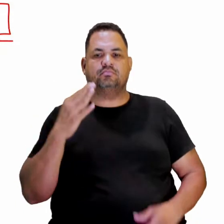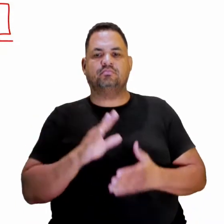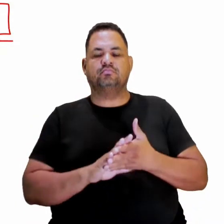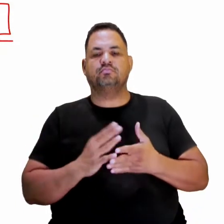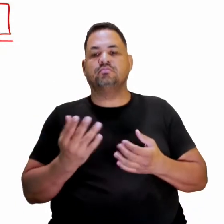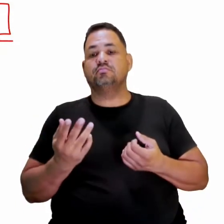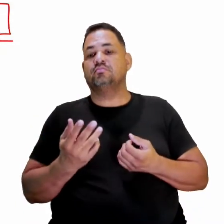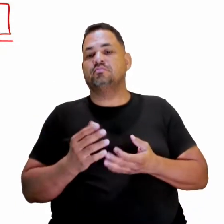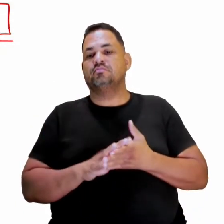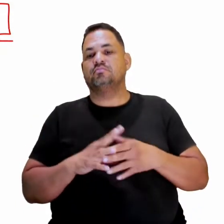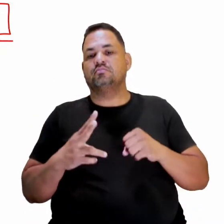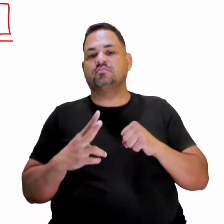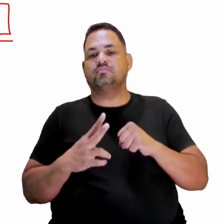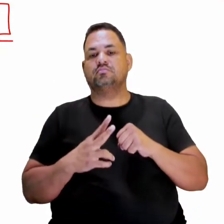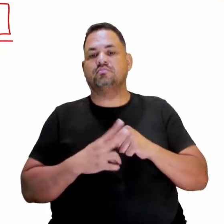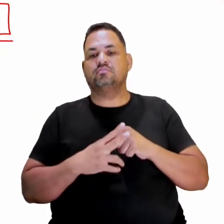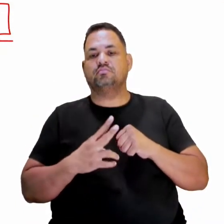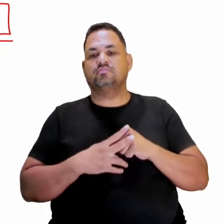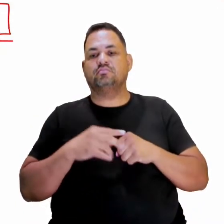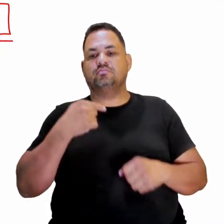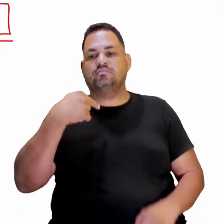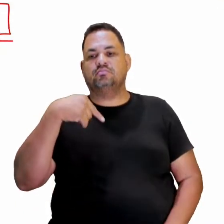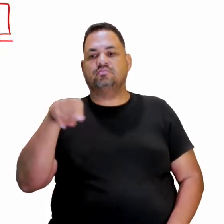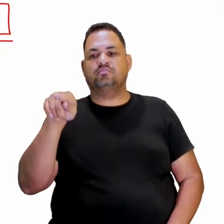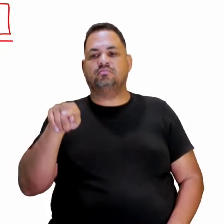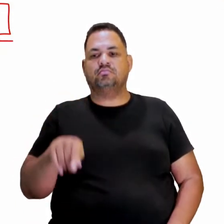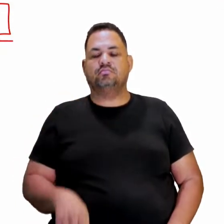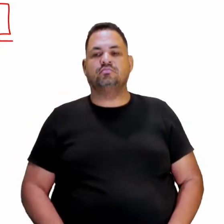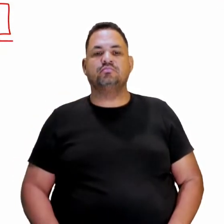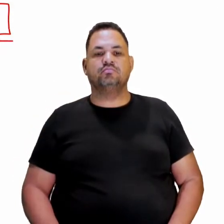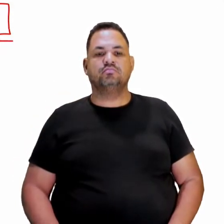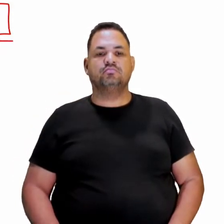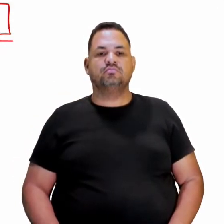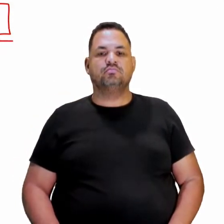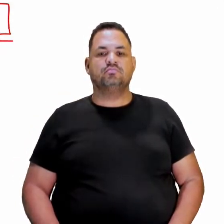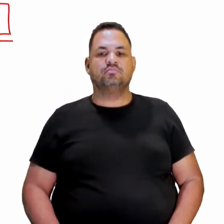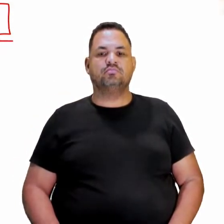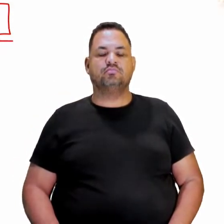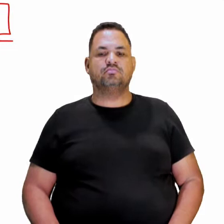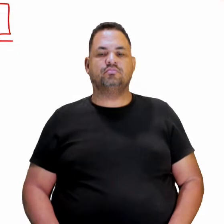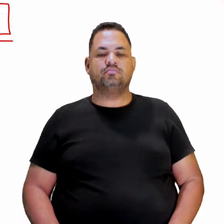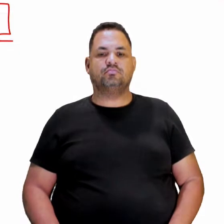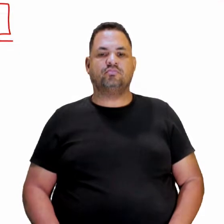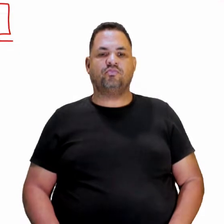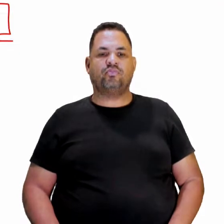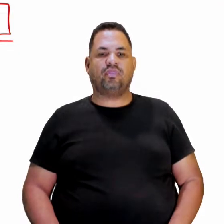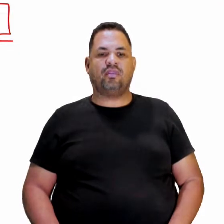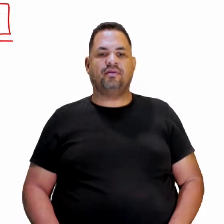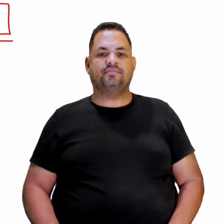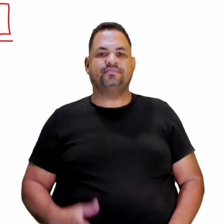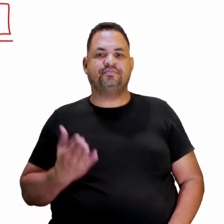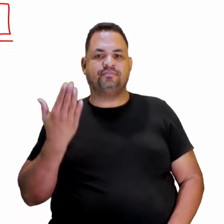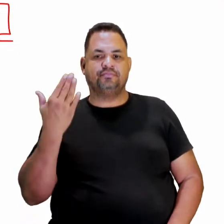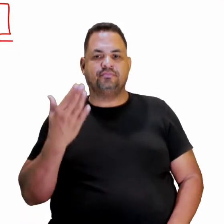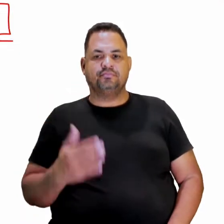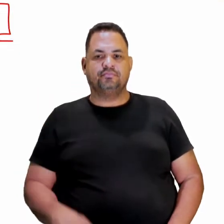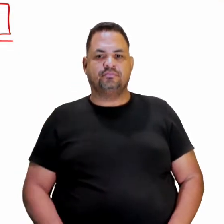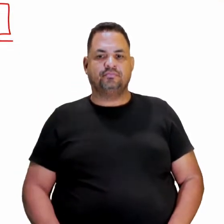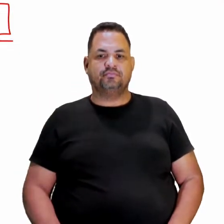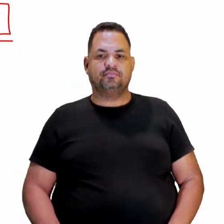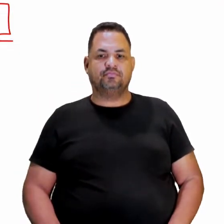go. Lembra? Se fosse no presente seria I go fishing, mas no passado I